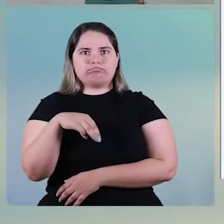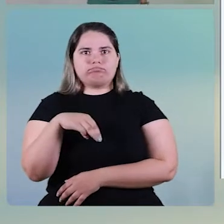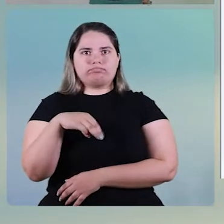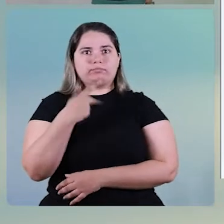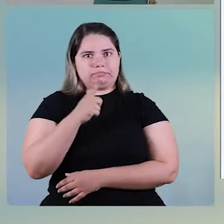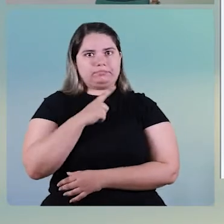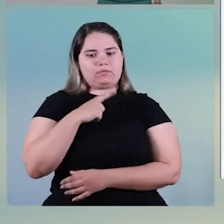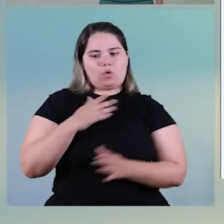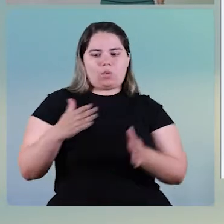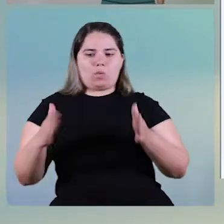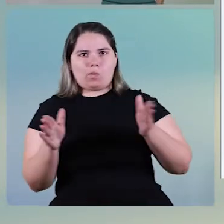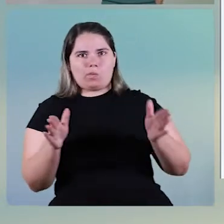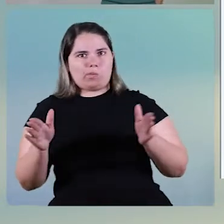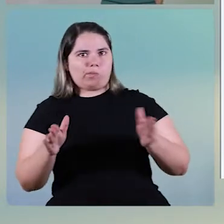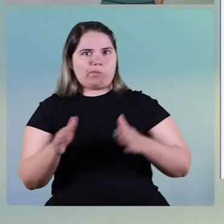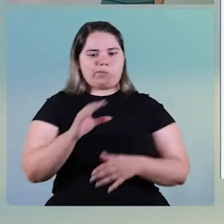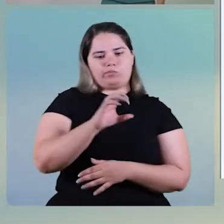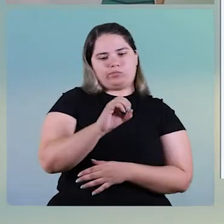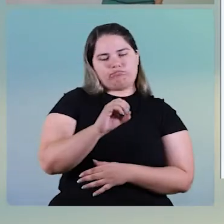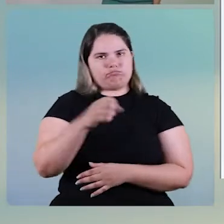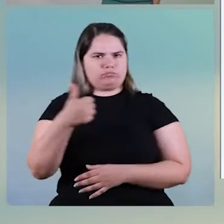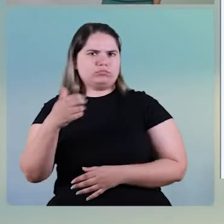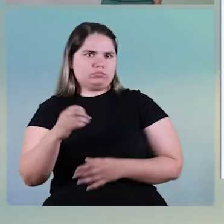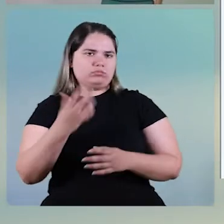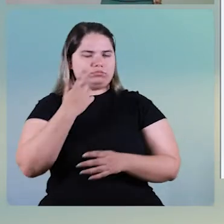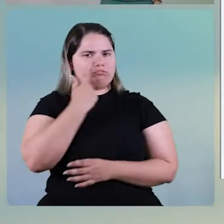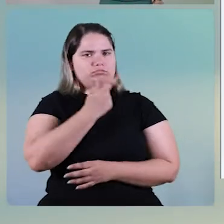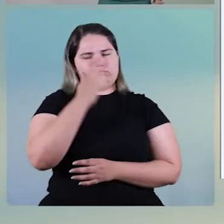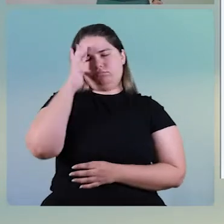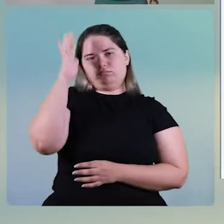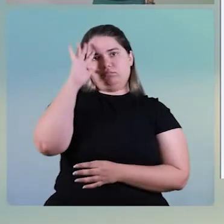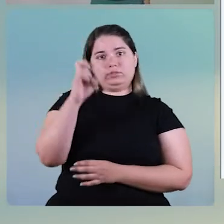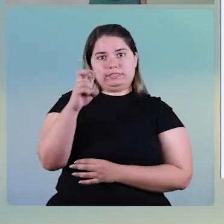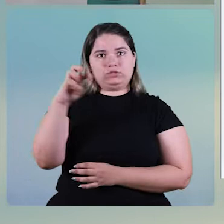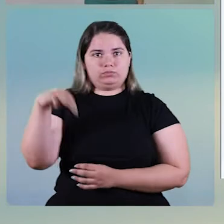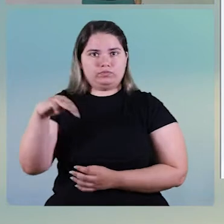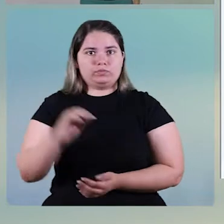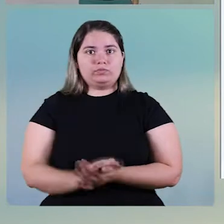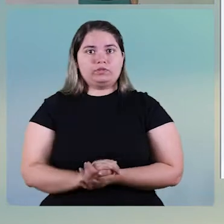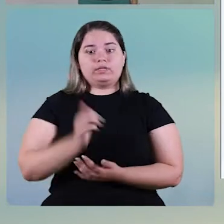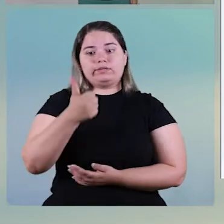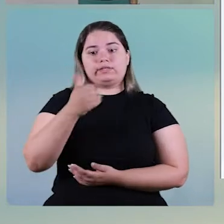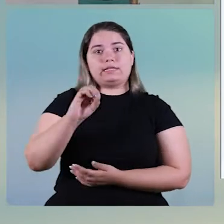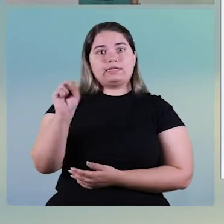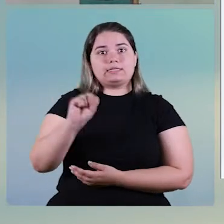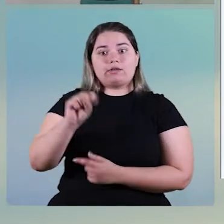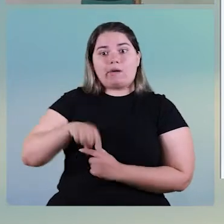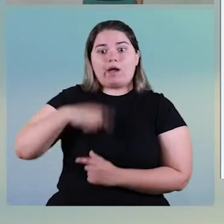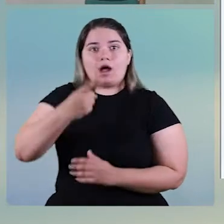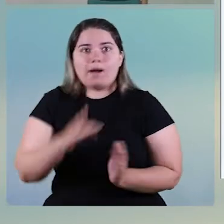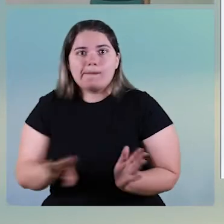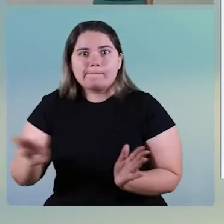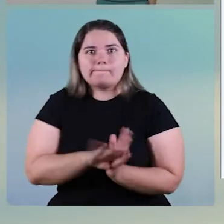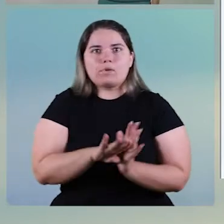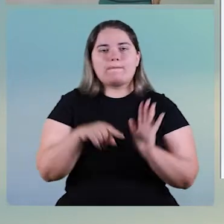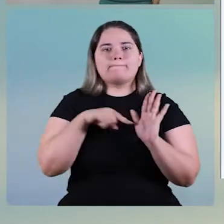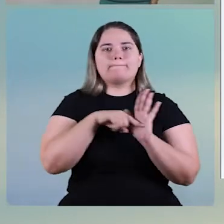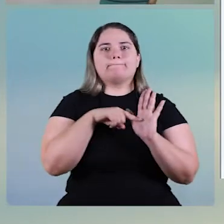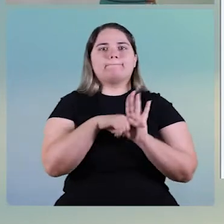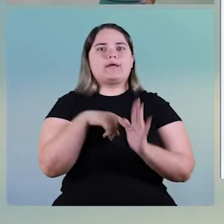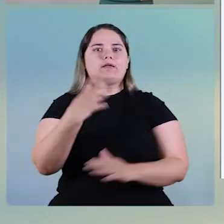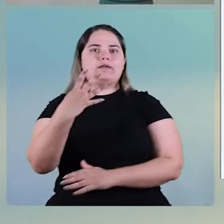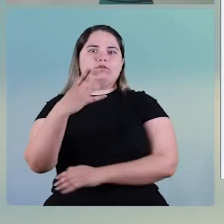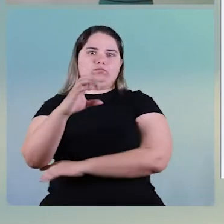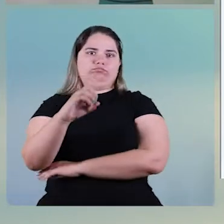o 0 e o 10, vamos dizer que seja 5 metros, e 10 segundos após ele chega na posição menos 40